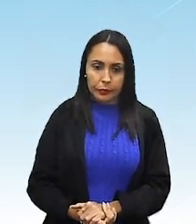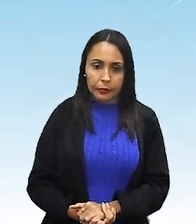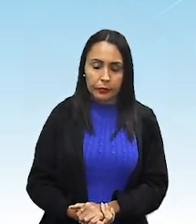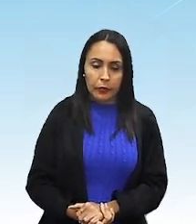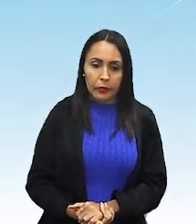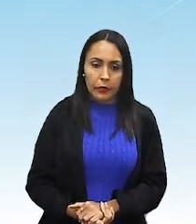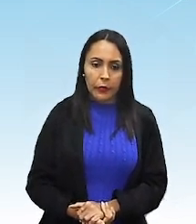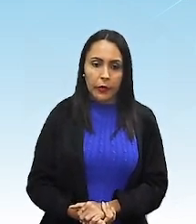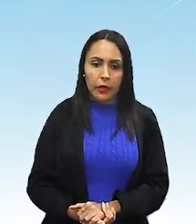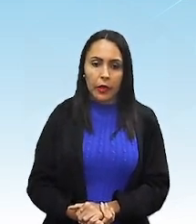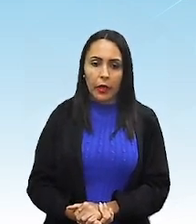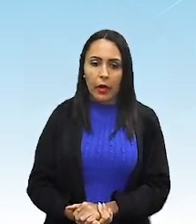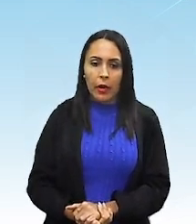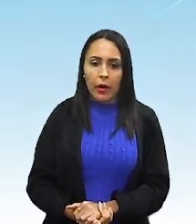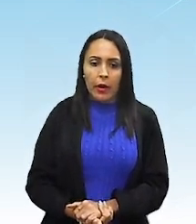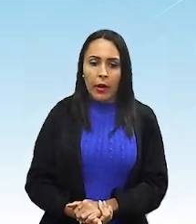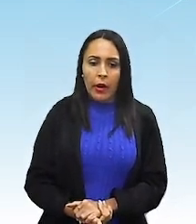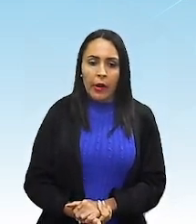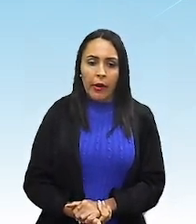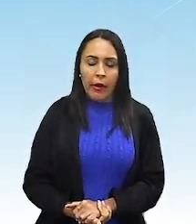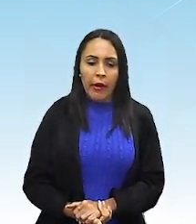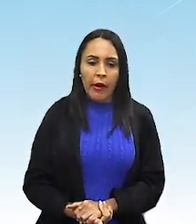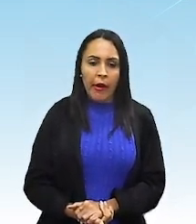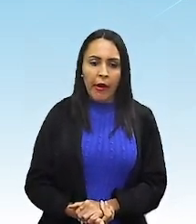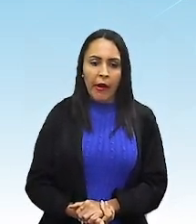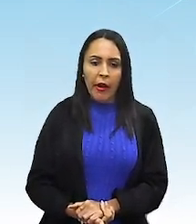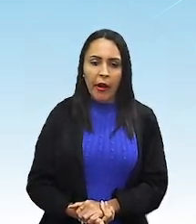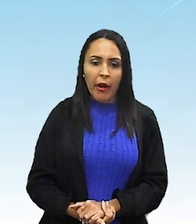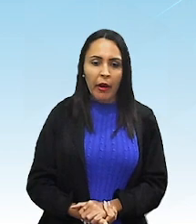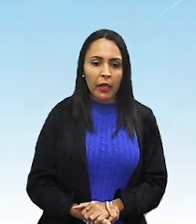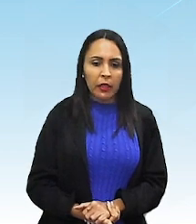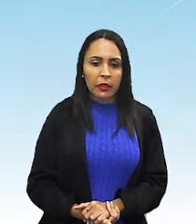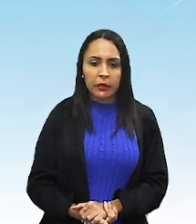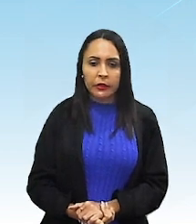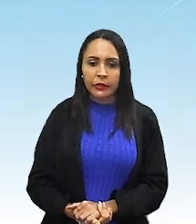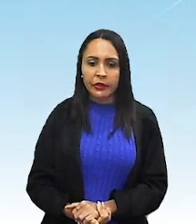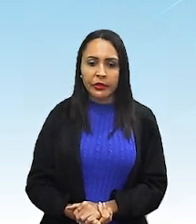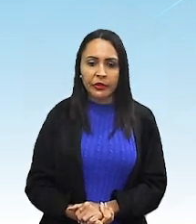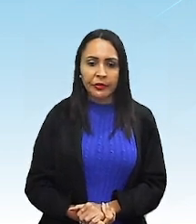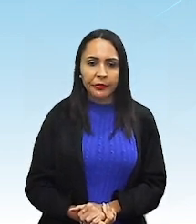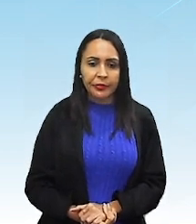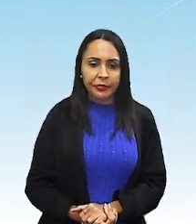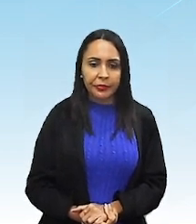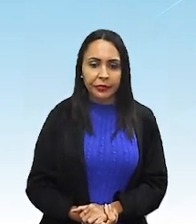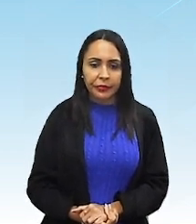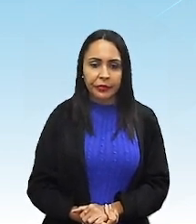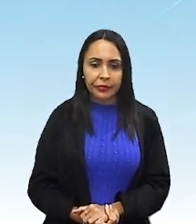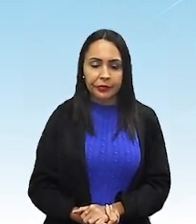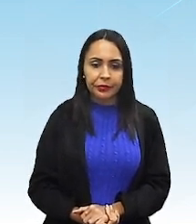é formado... Todo vírus vai ser formado por um ácido nucleico.